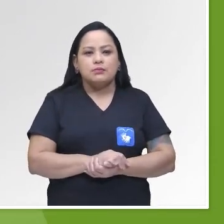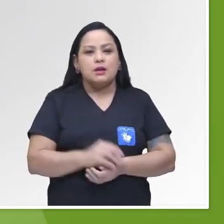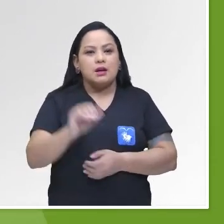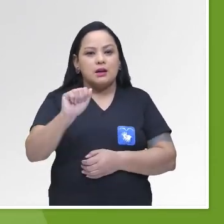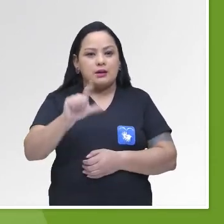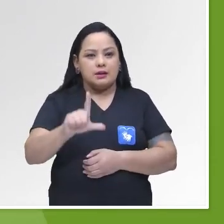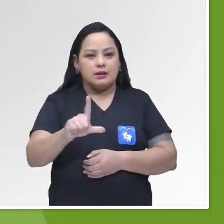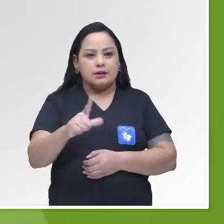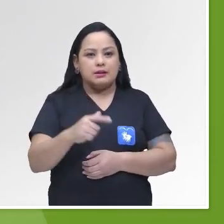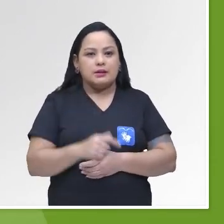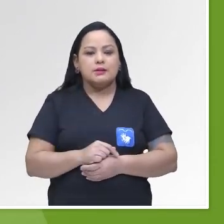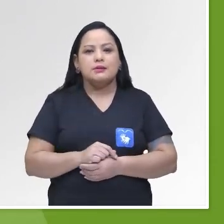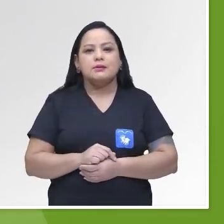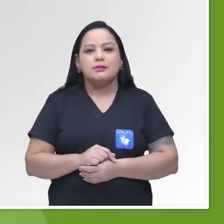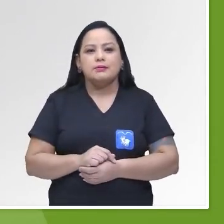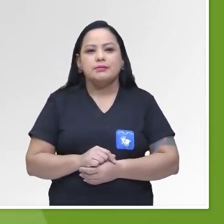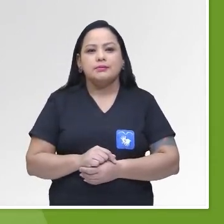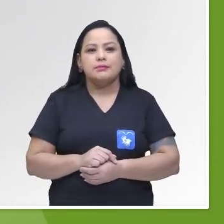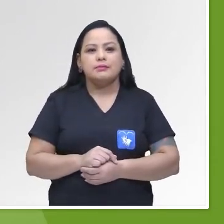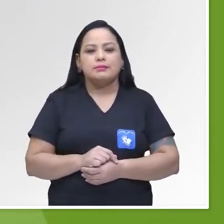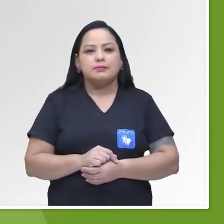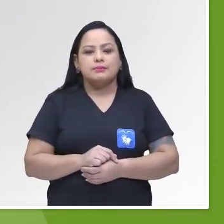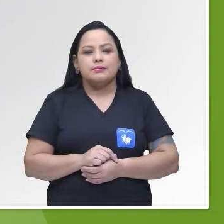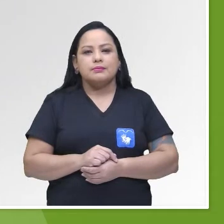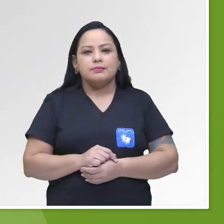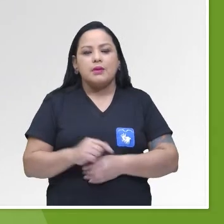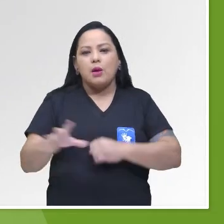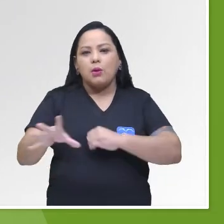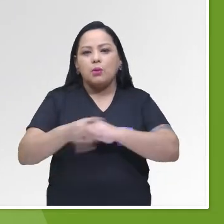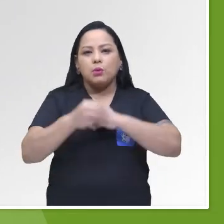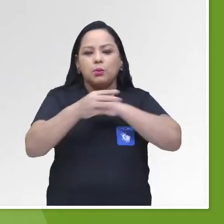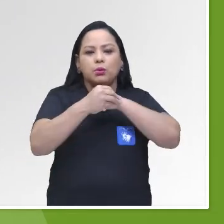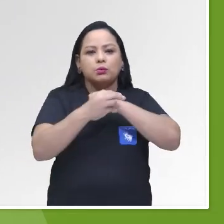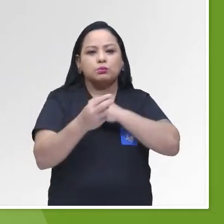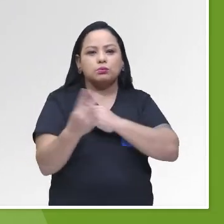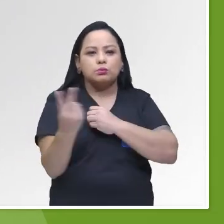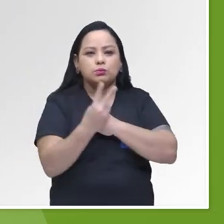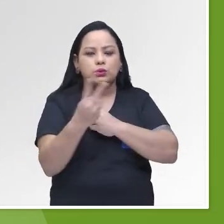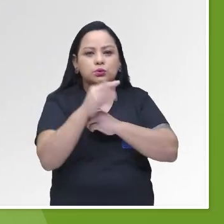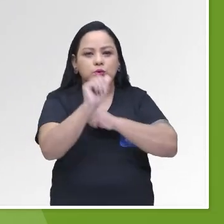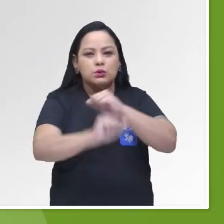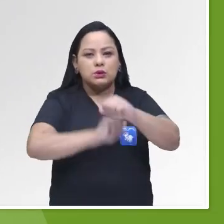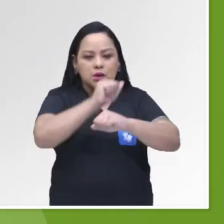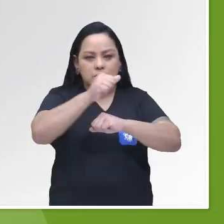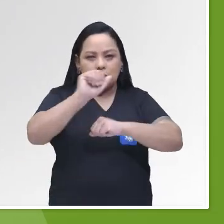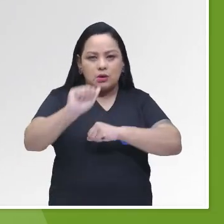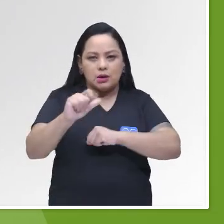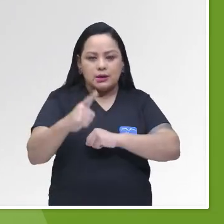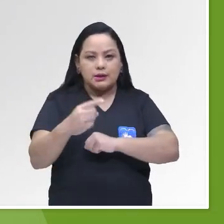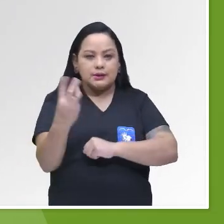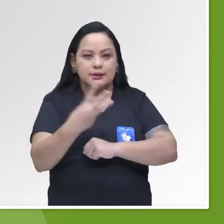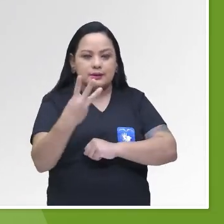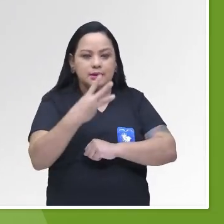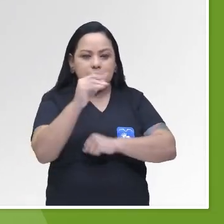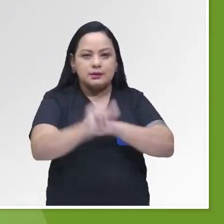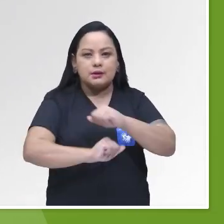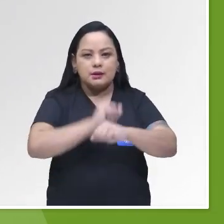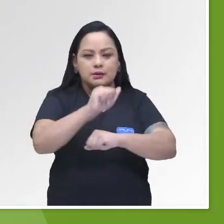alumínio, que é esse daqui, ele é composto por 2 átomos de alumínio e 3 átomos